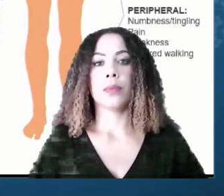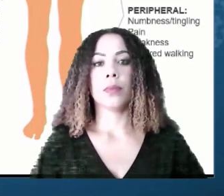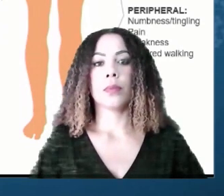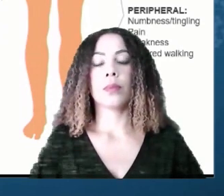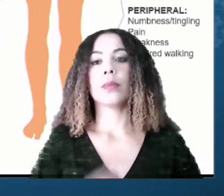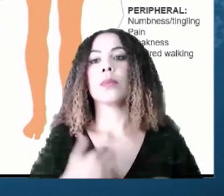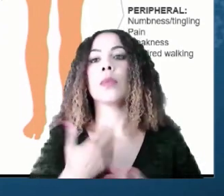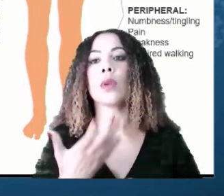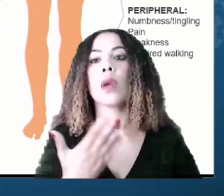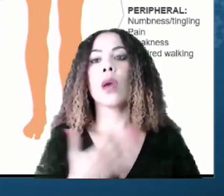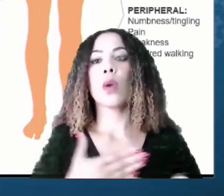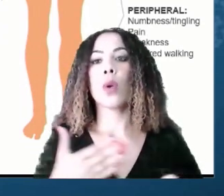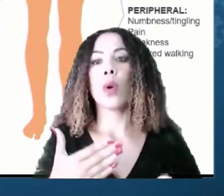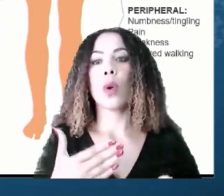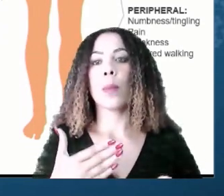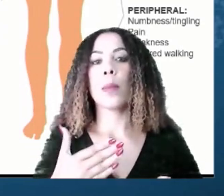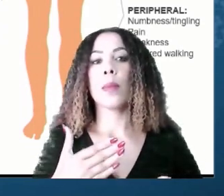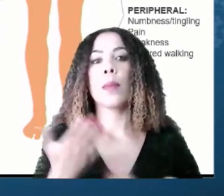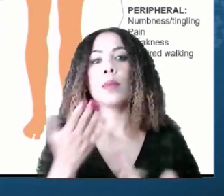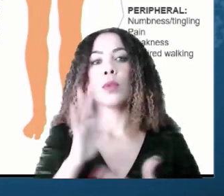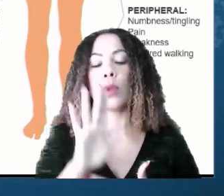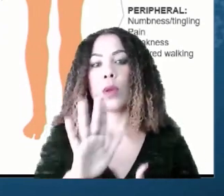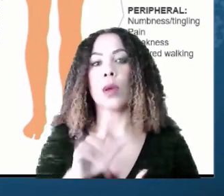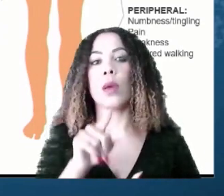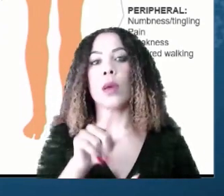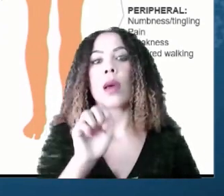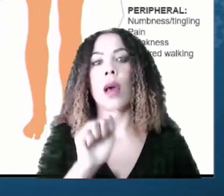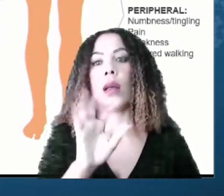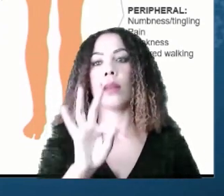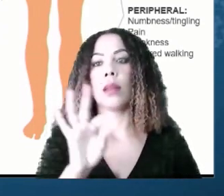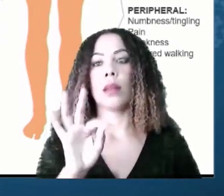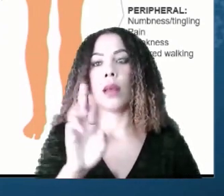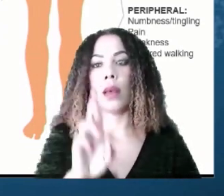gostaria de começar com a nossa ATTR,